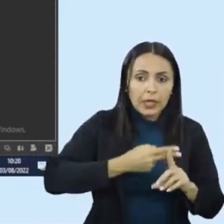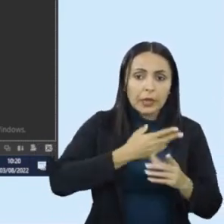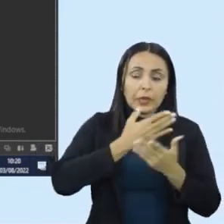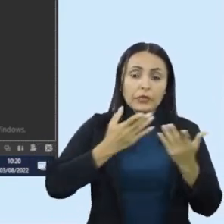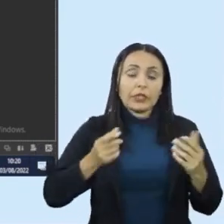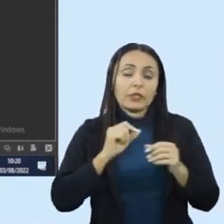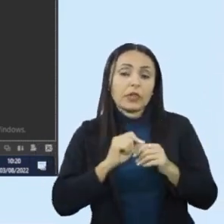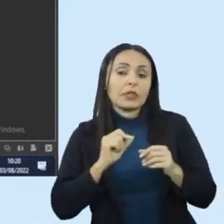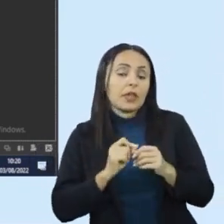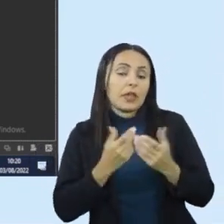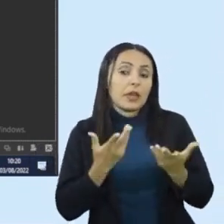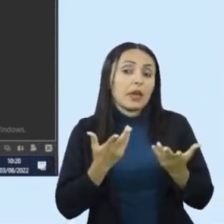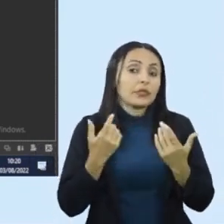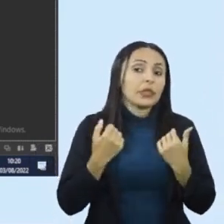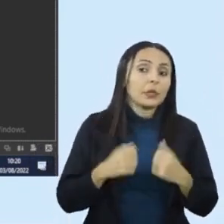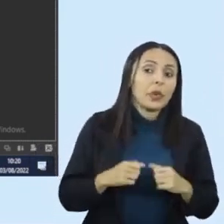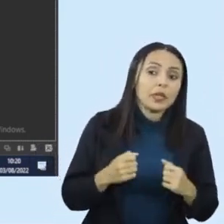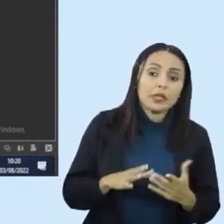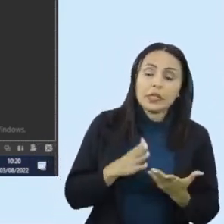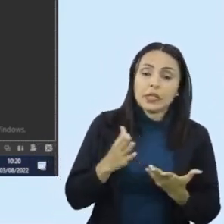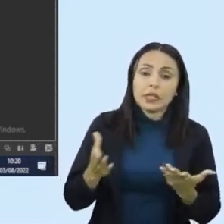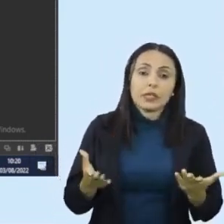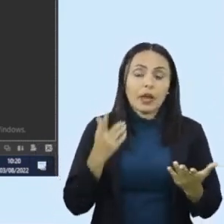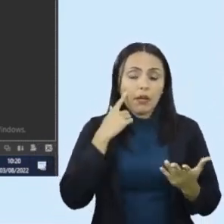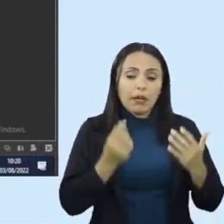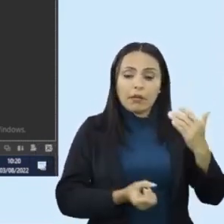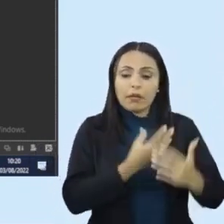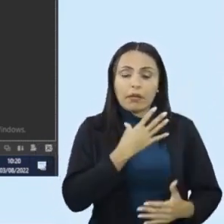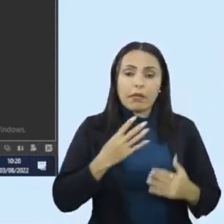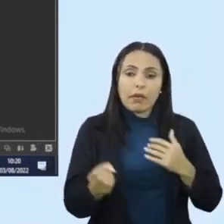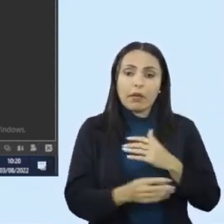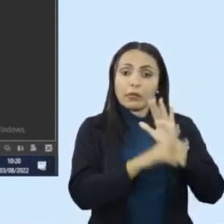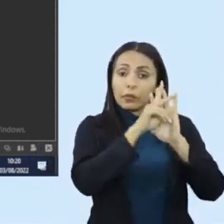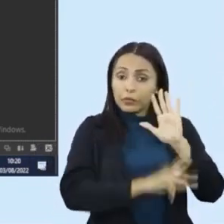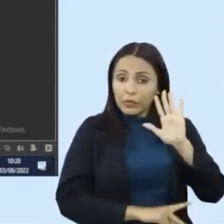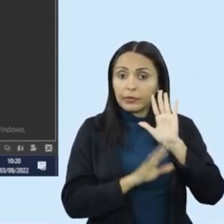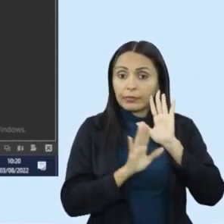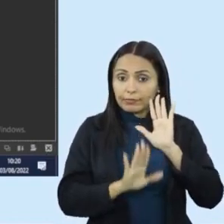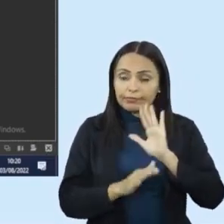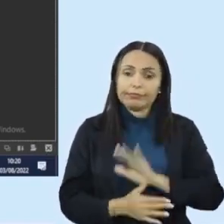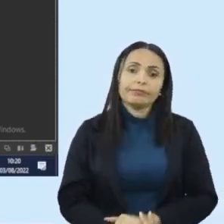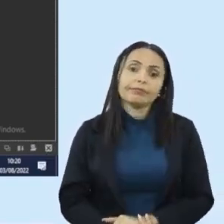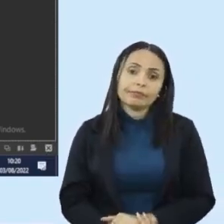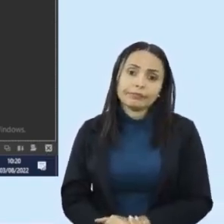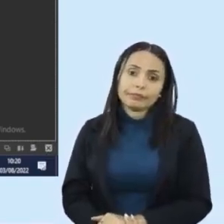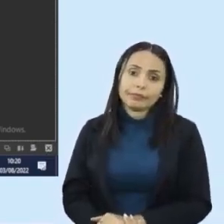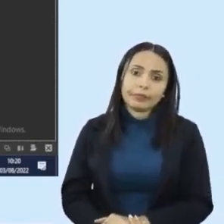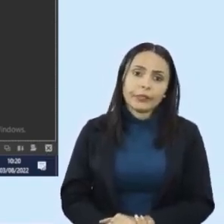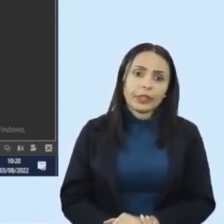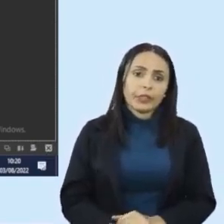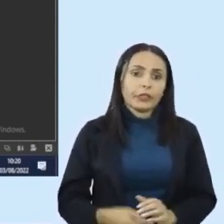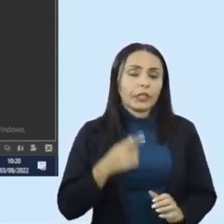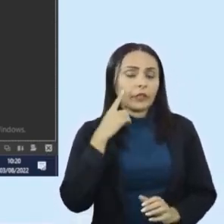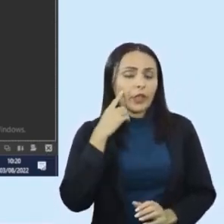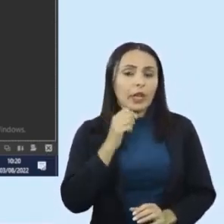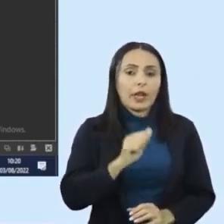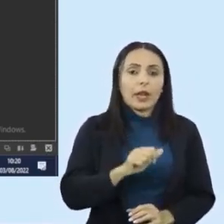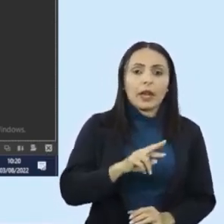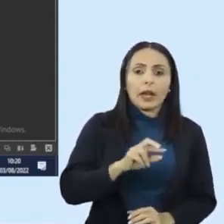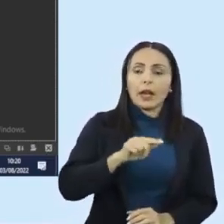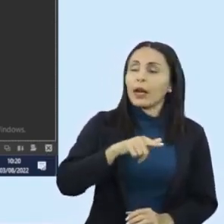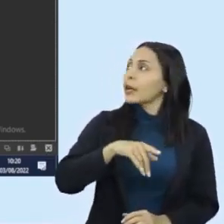E para a gente fazer isso, a gente vai, então, criar um novo projeto. E aí a gente vem em